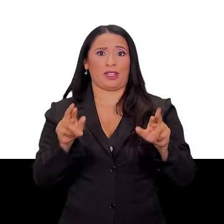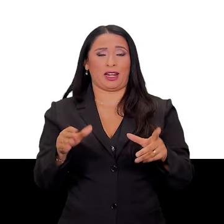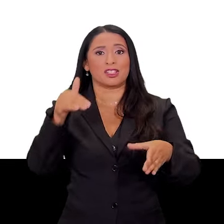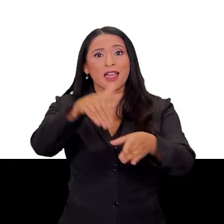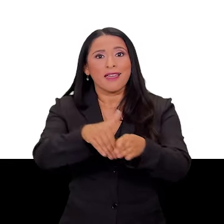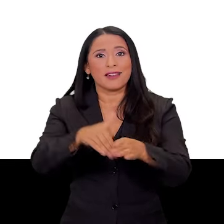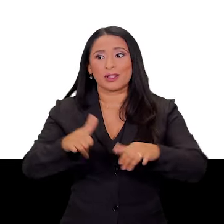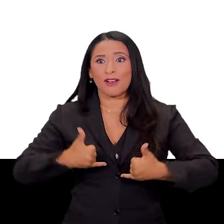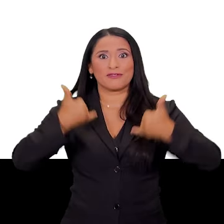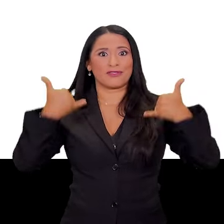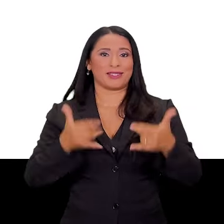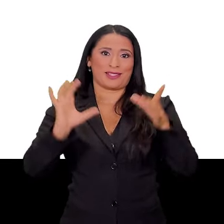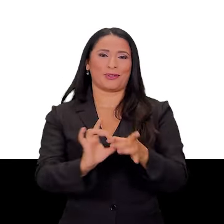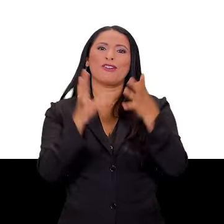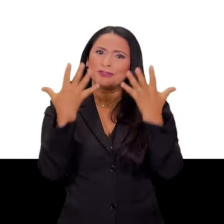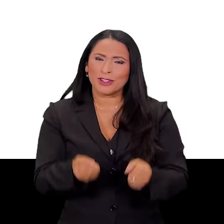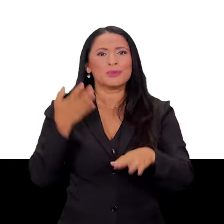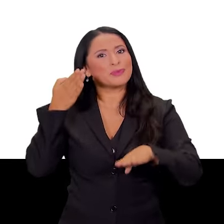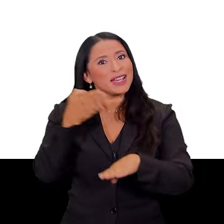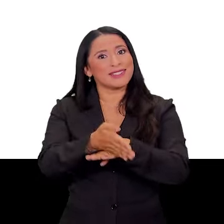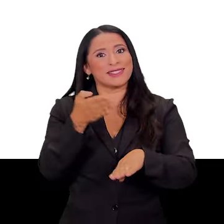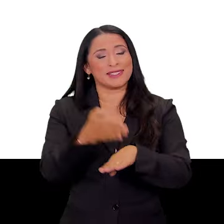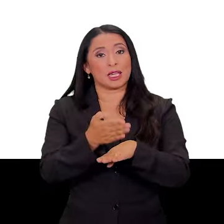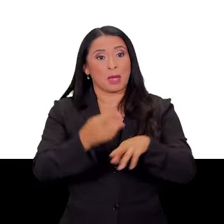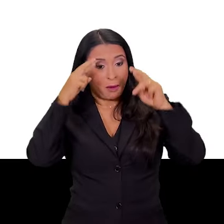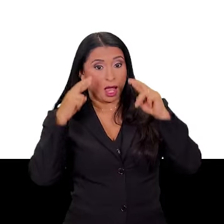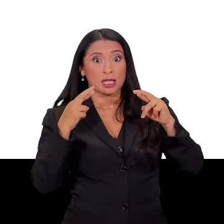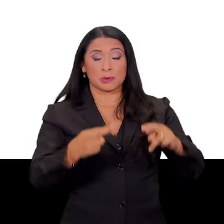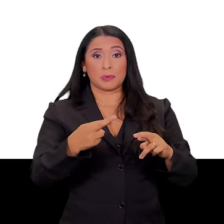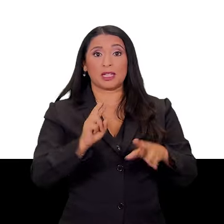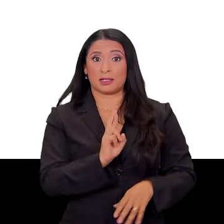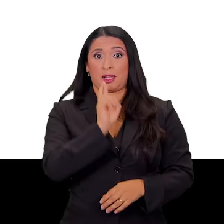discordar. Eleição é a festa da união. Vamos lá, participe, mas